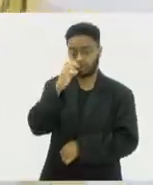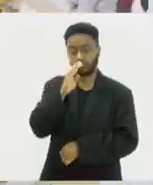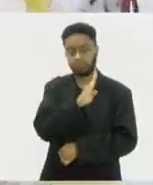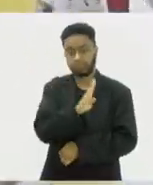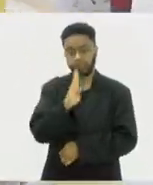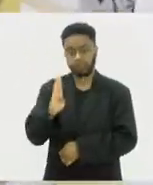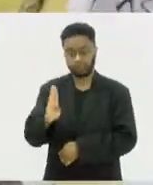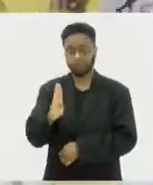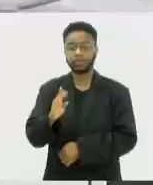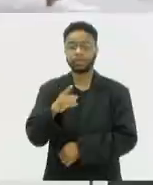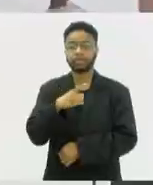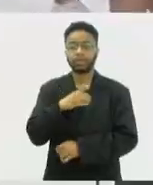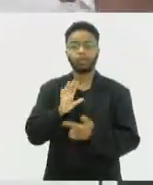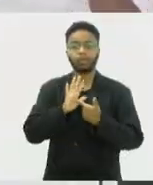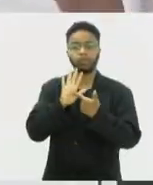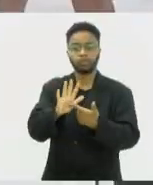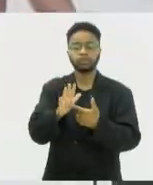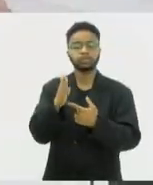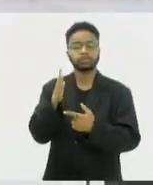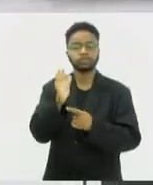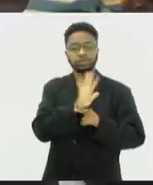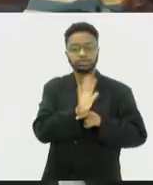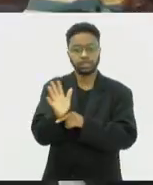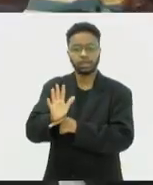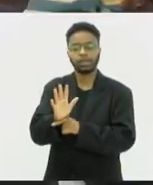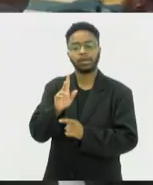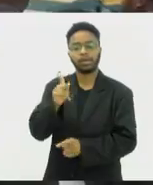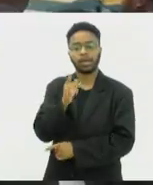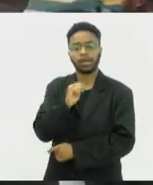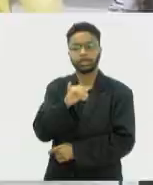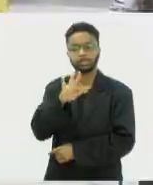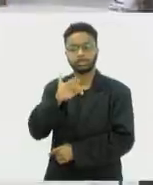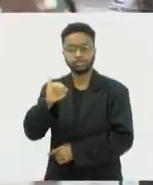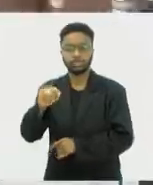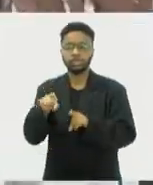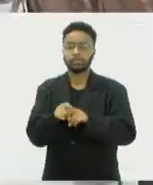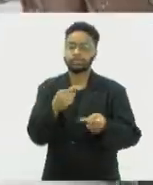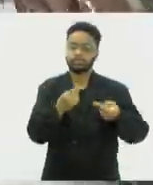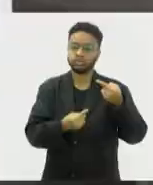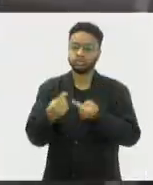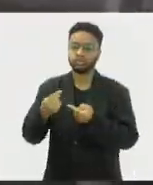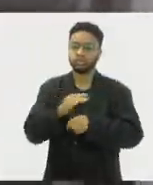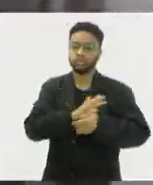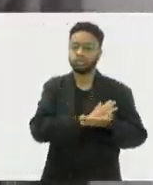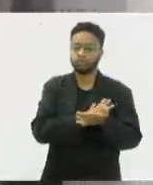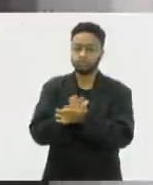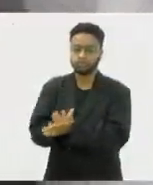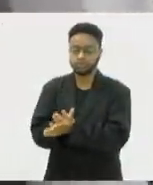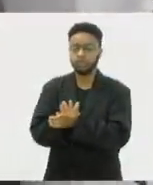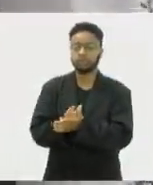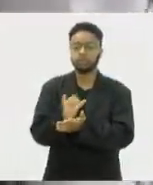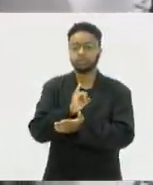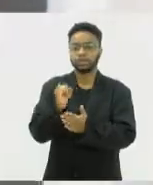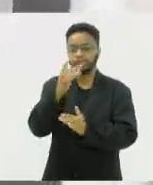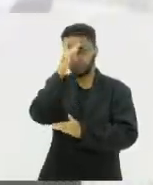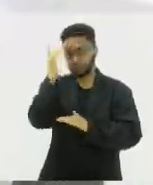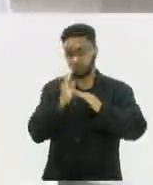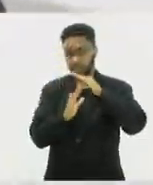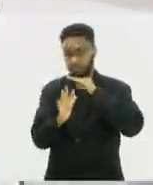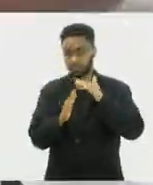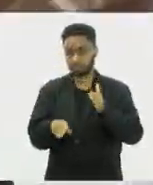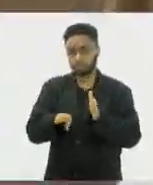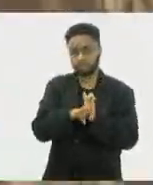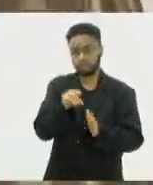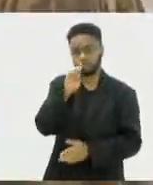mostra de cinema haitiano e discute preconceito enfrentado por migrantes negros que chegam ao Brasil. O Bom Dia